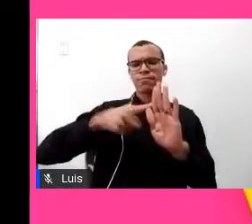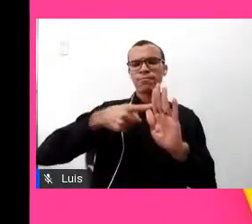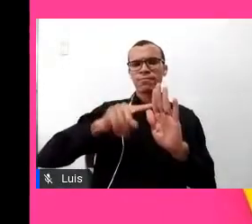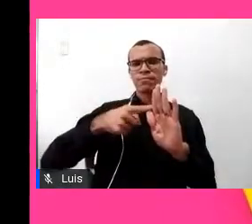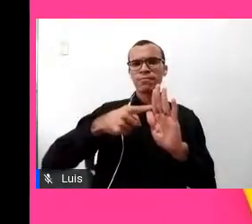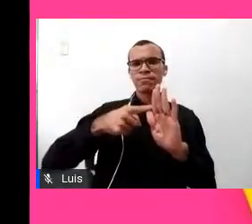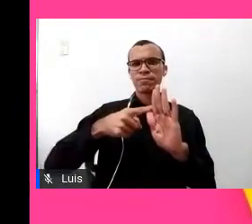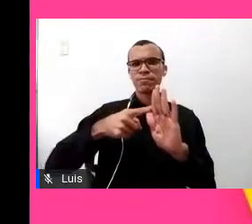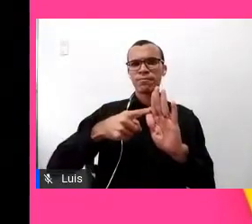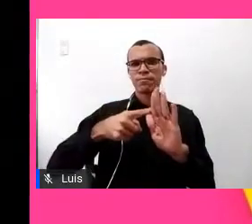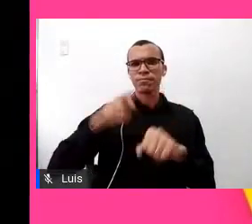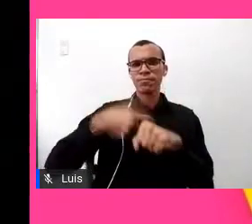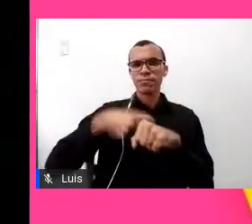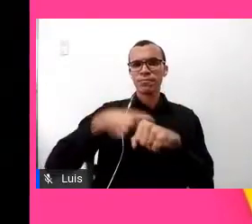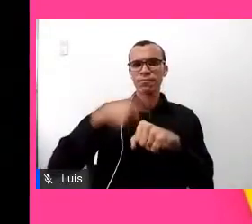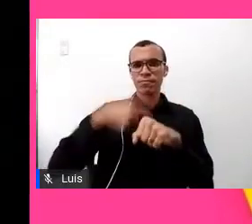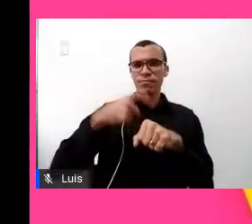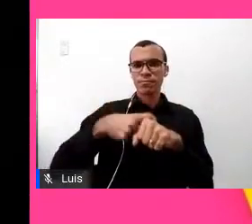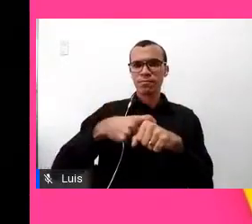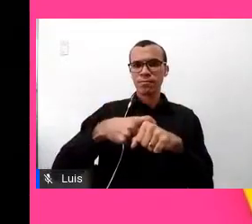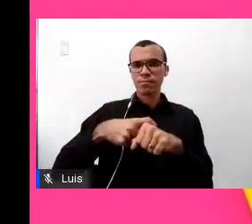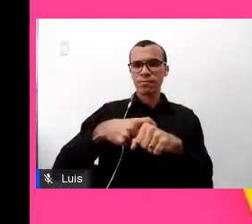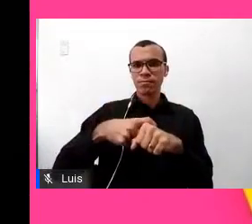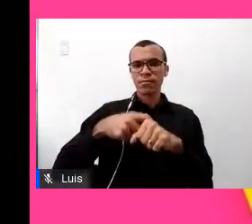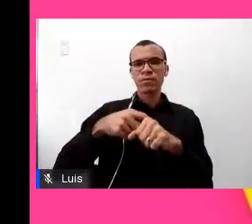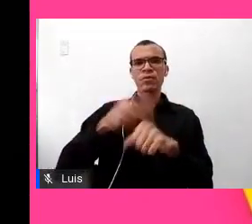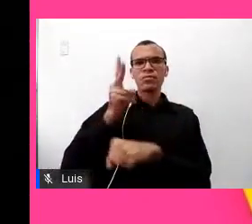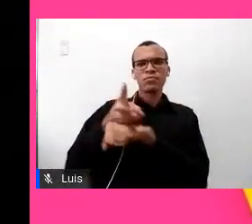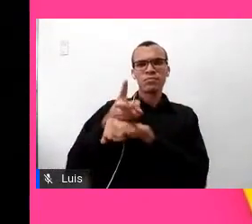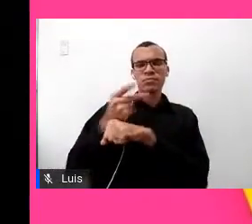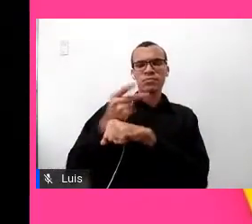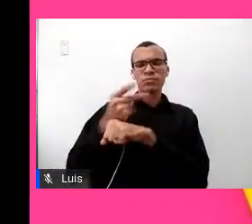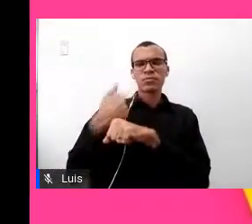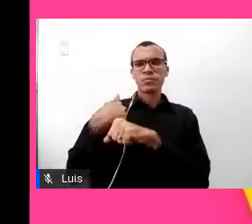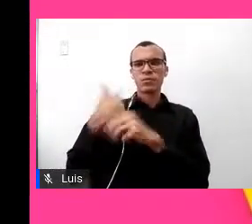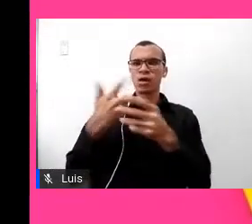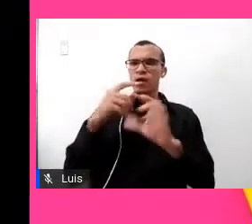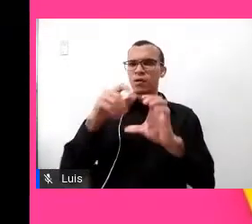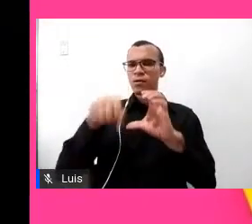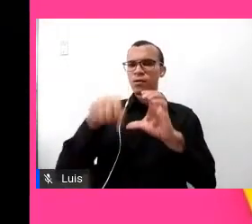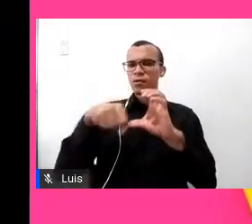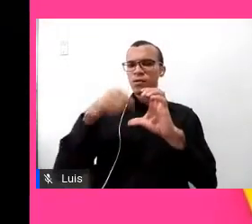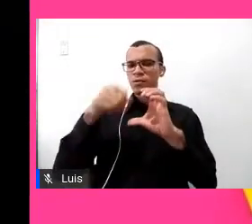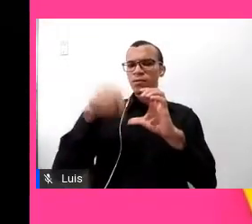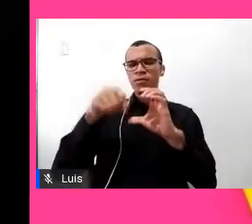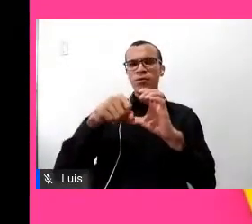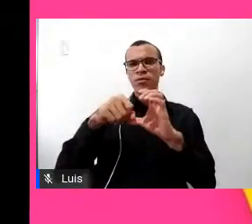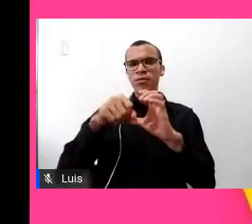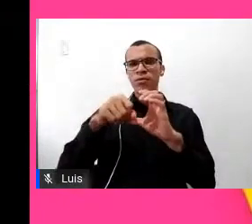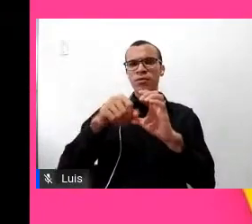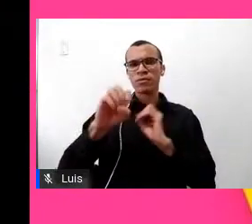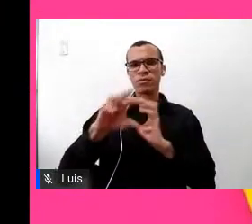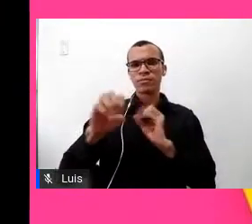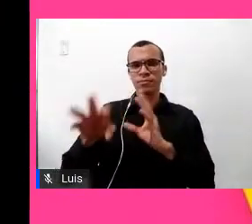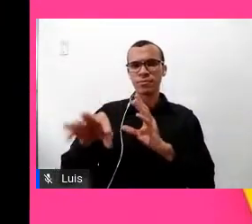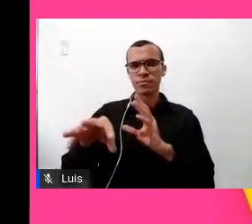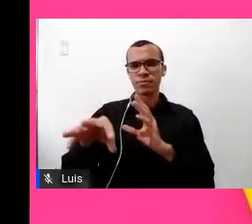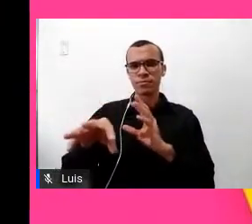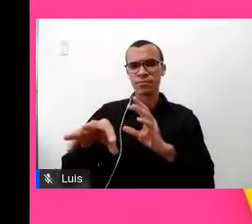uma câmera quando eu quero gravar a aula. Então, eu prendo a câmera aqui, né, nesse parafuso. E